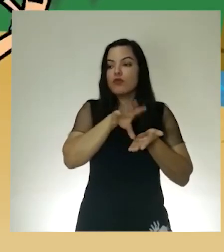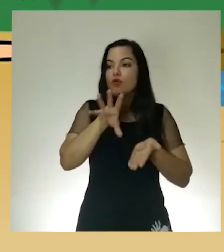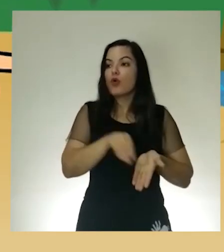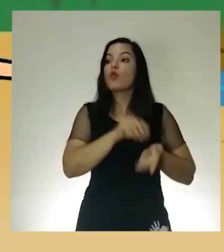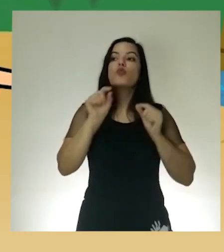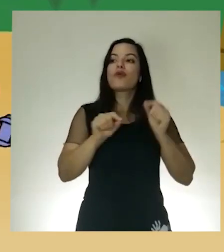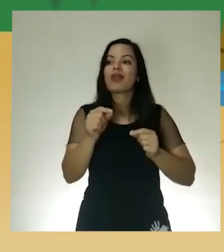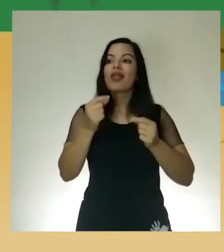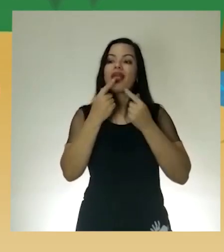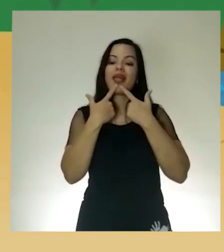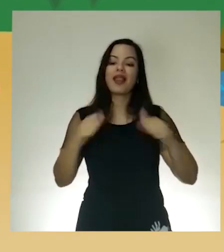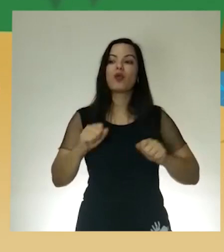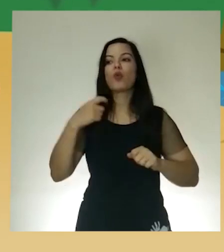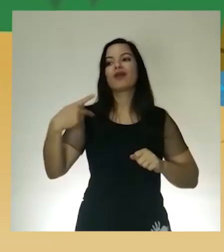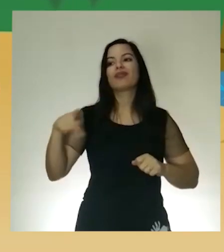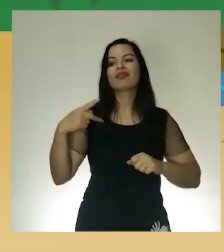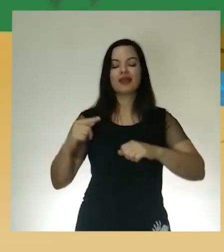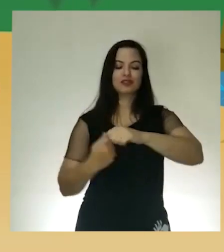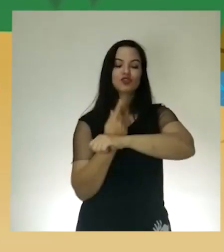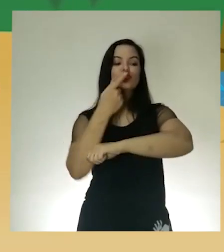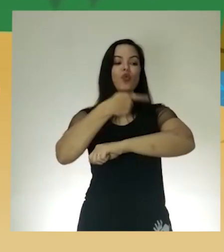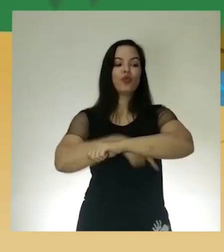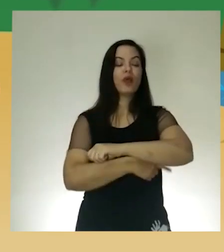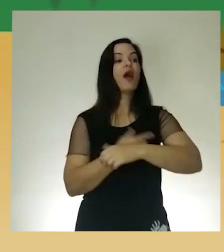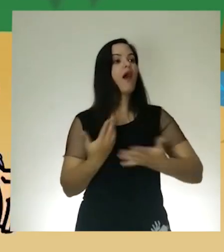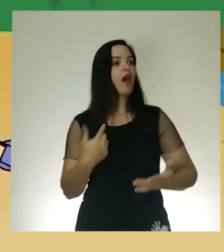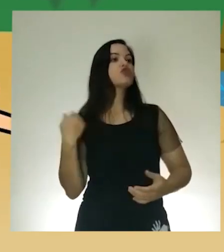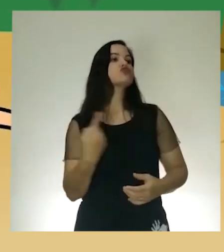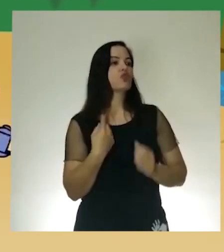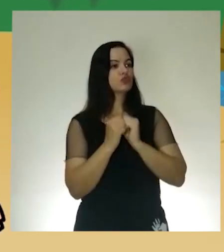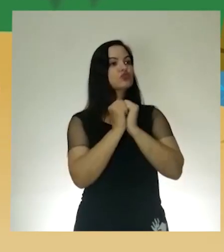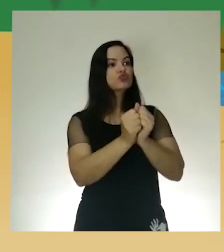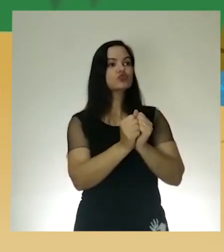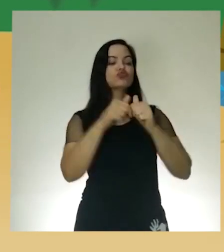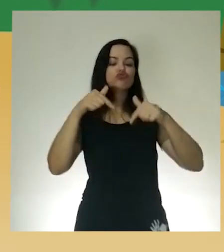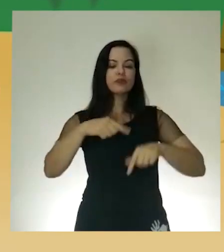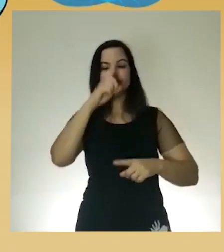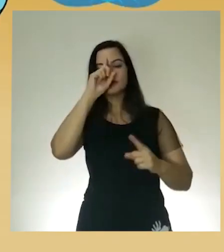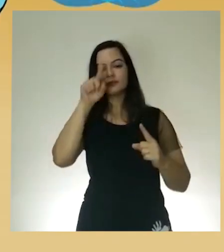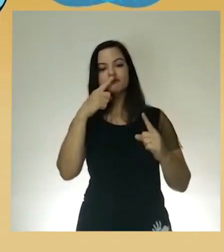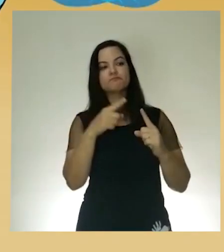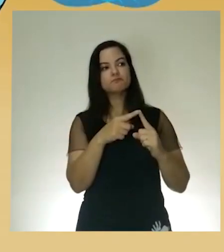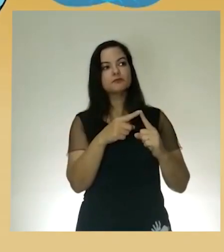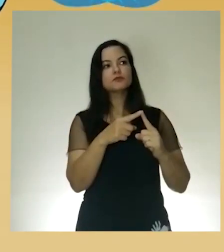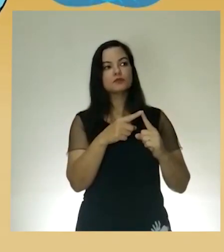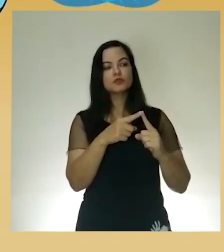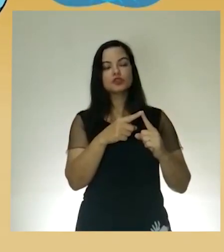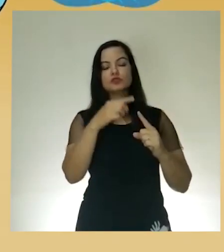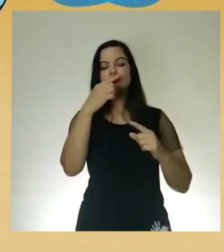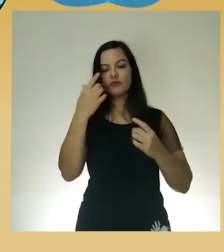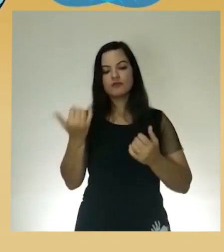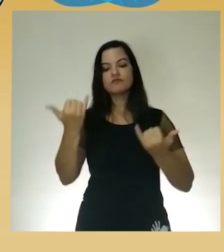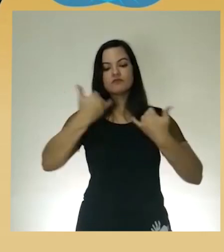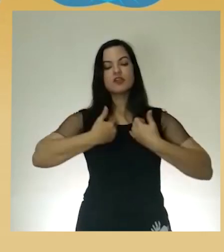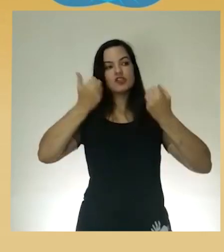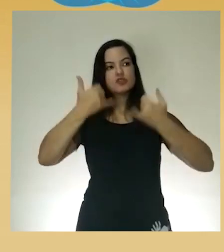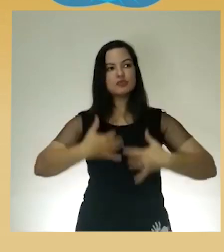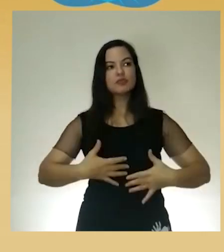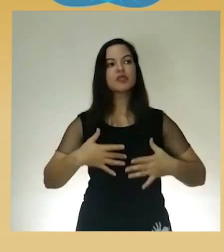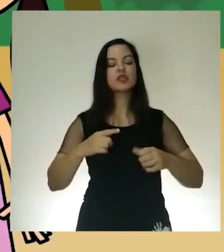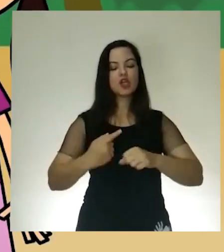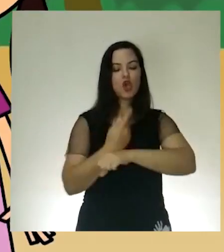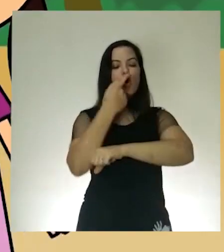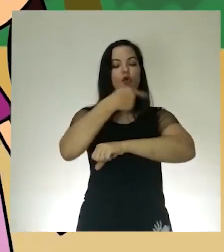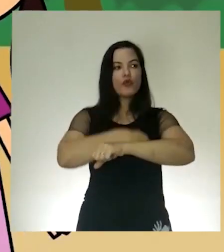vamos com o senhor. Essa buzina quer dizer que nossa missão tem a ver com os golfinhos. Tudo bem, mas eu tenho que levar essa gaivota até o rochedo